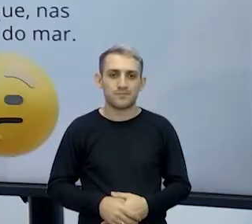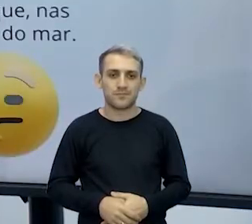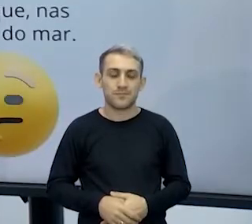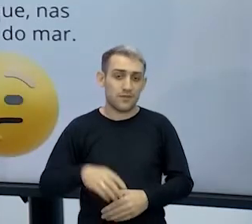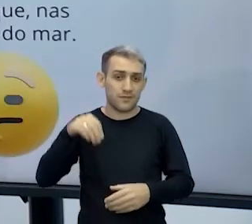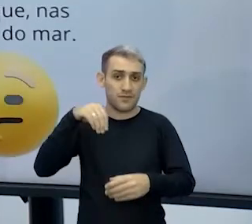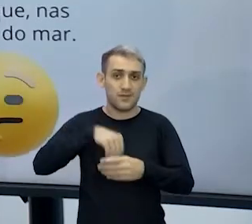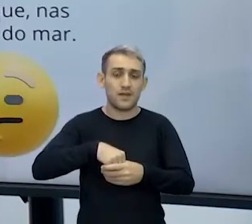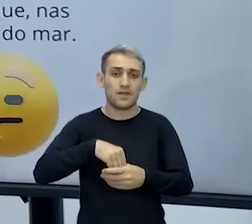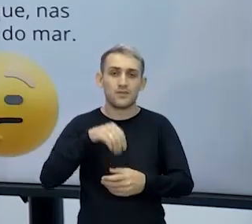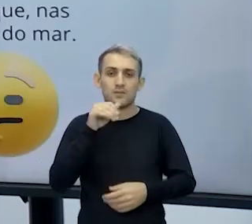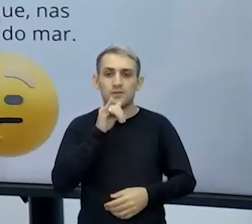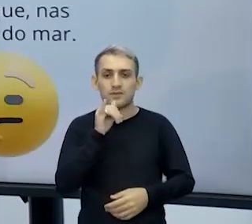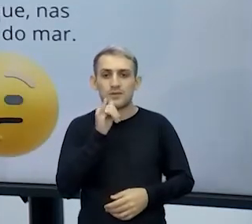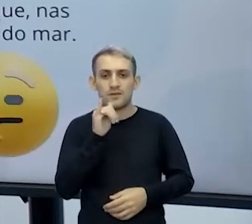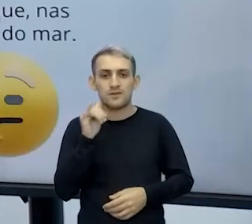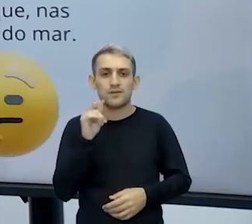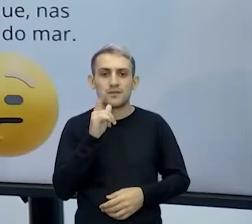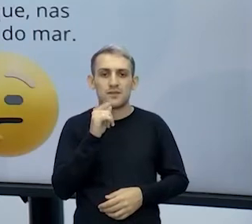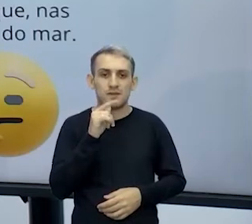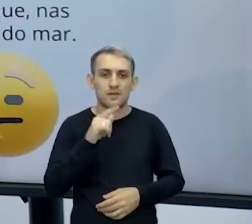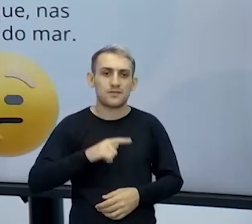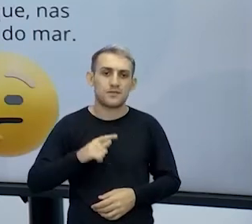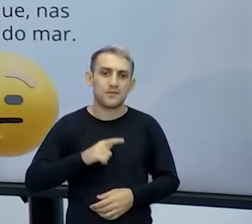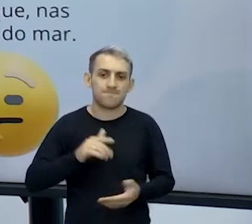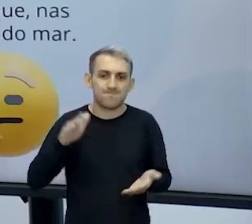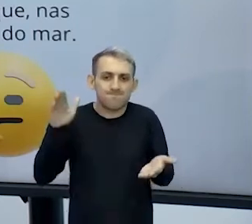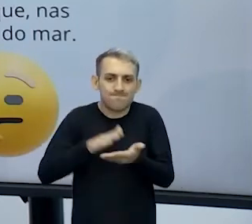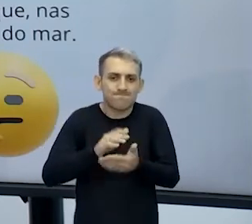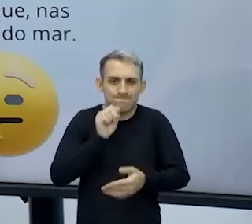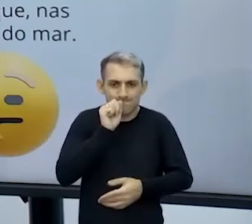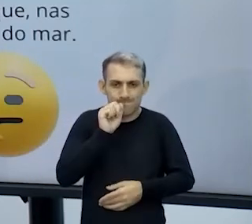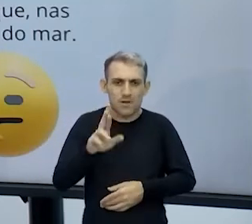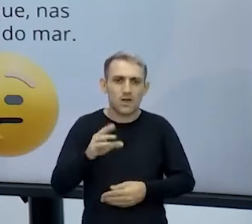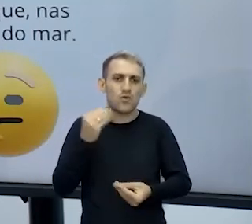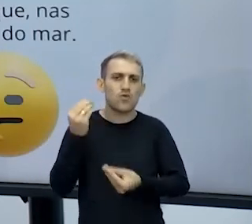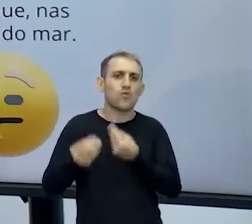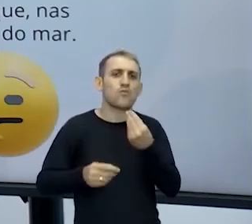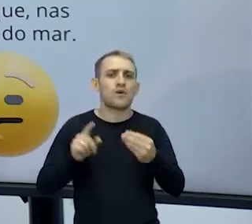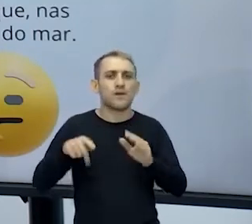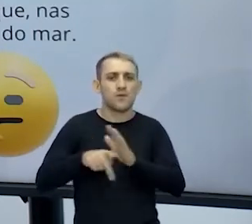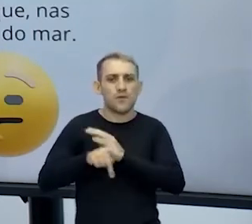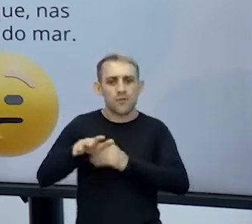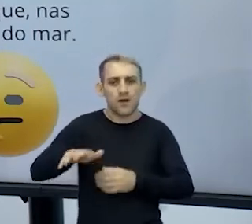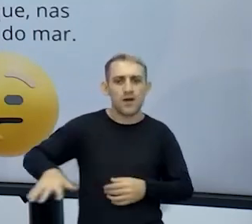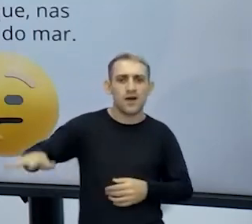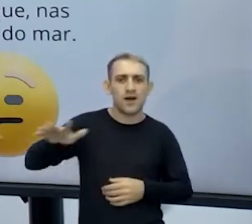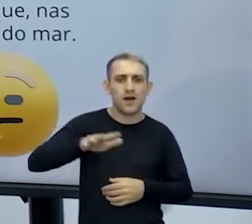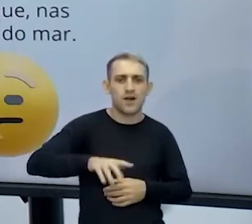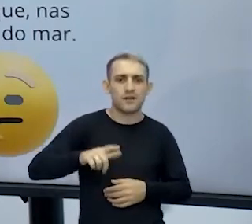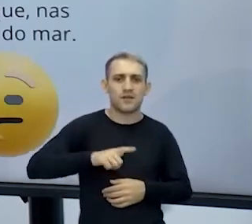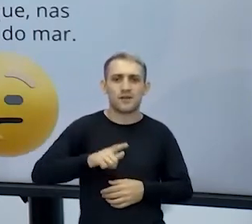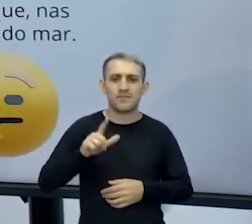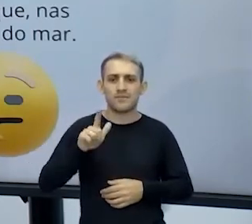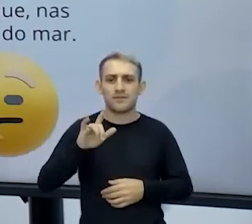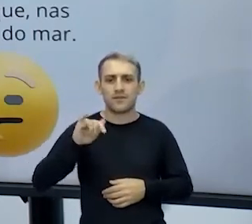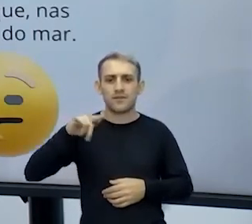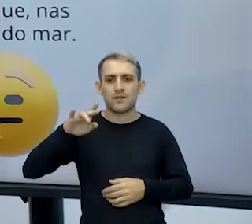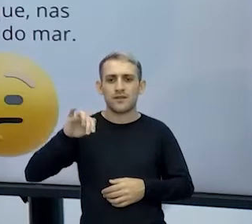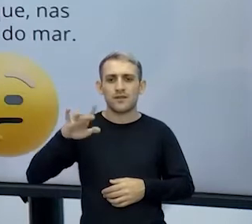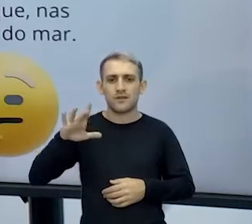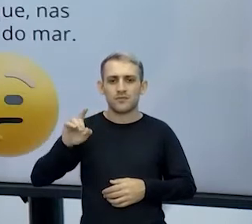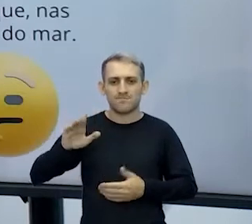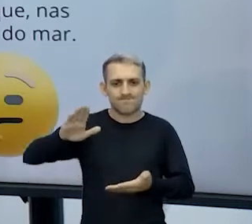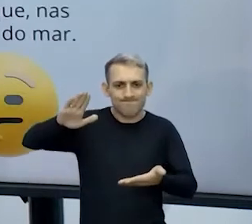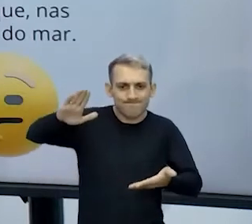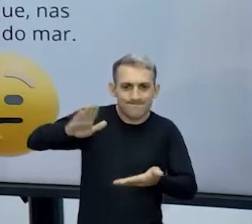líquido, aí você também tem a reação de pressão e área, né? Qual que é a questão da área, né? O líquido está pressionando, né? As moléculas estão